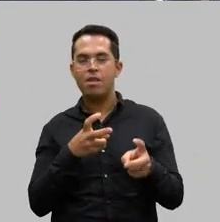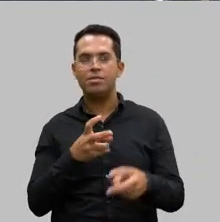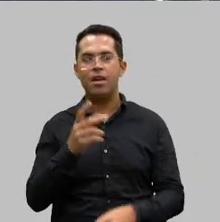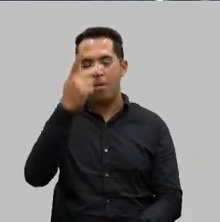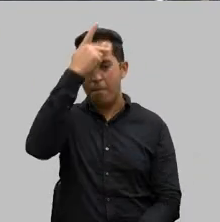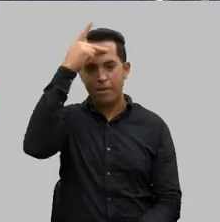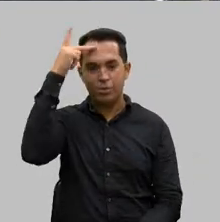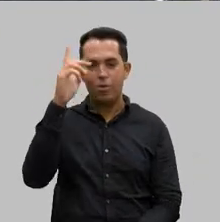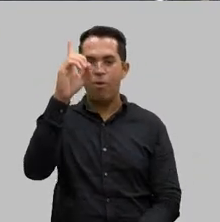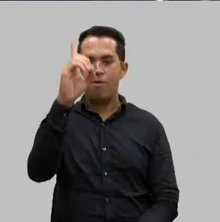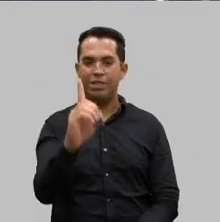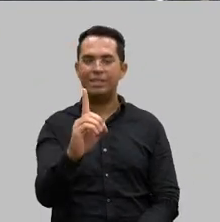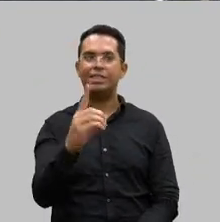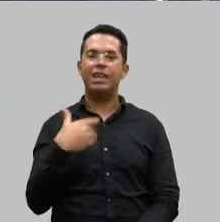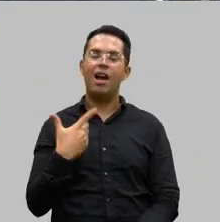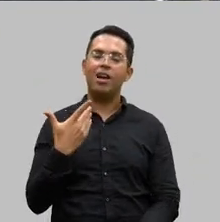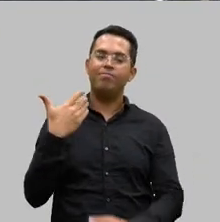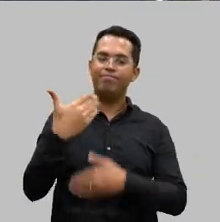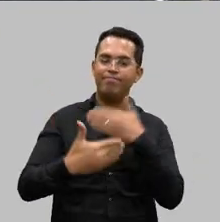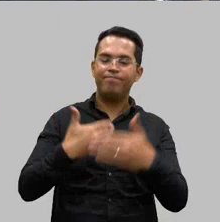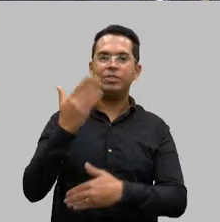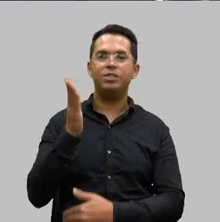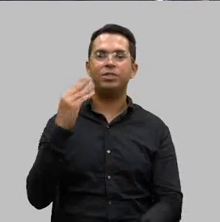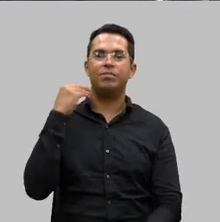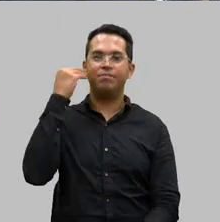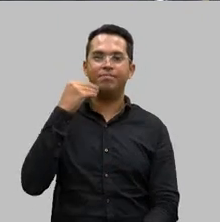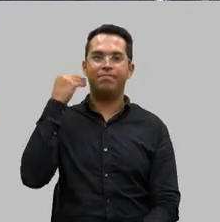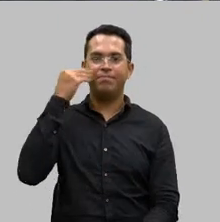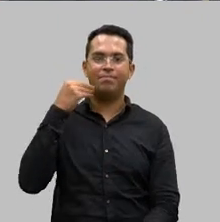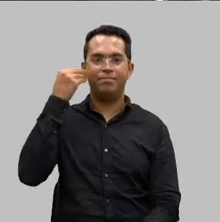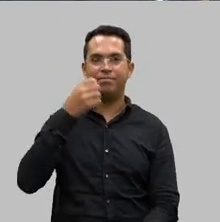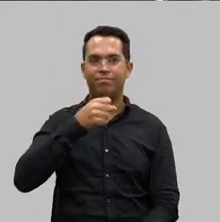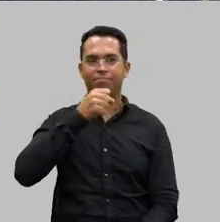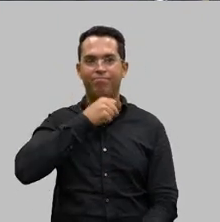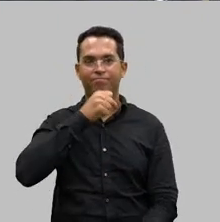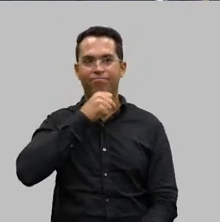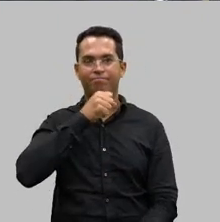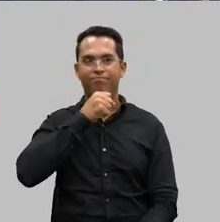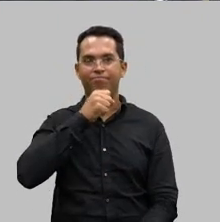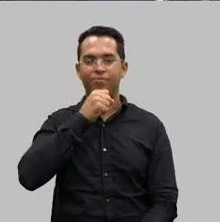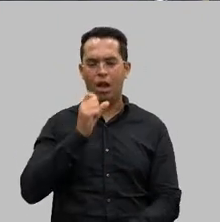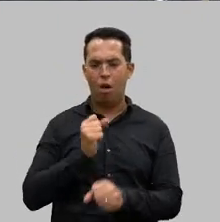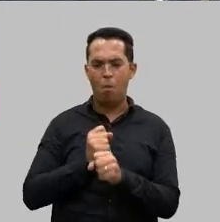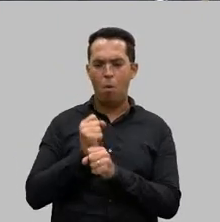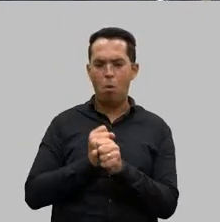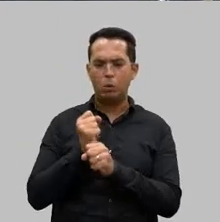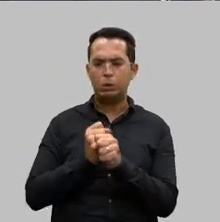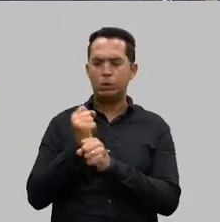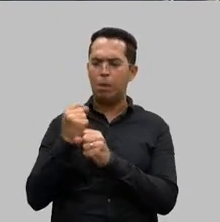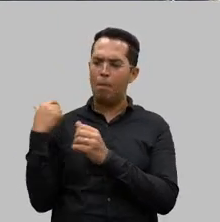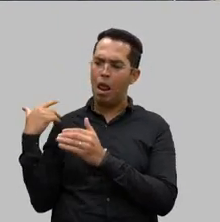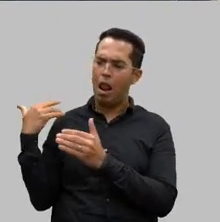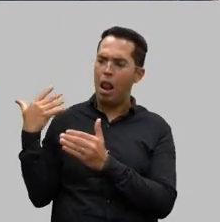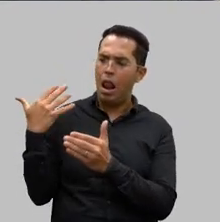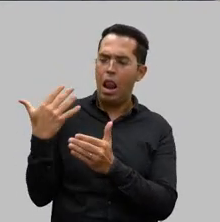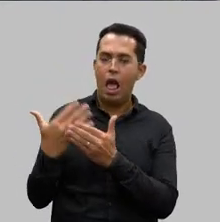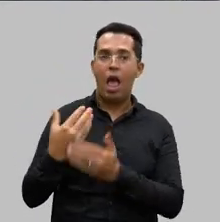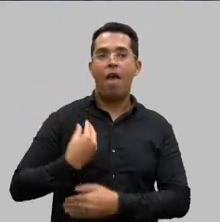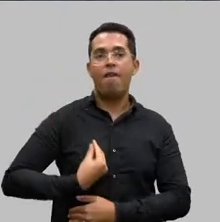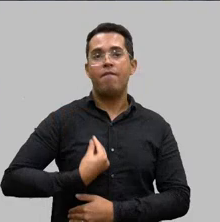condição de idosos porque até poucos anos os nossos deficientes viviam menos que seus